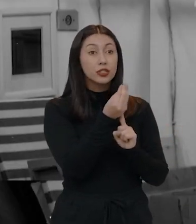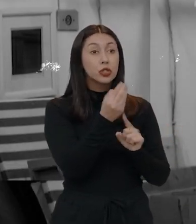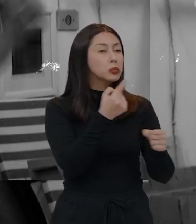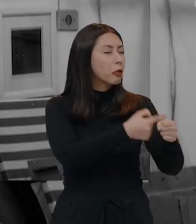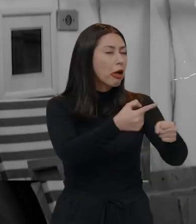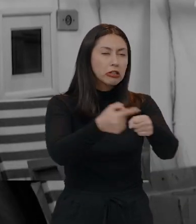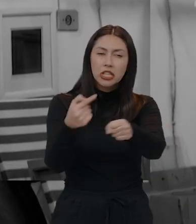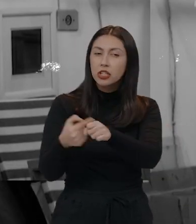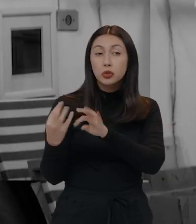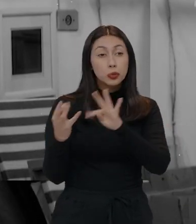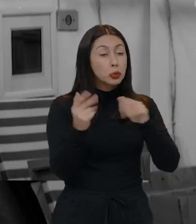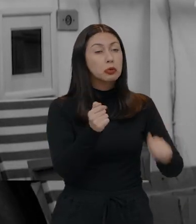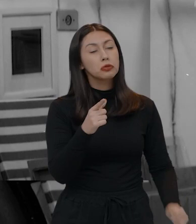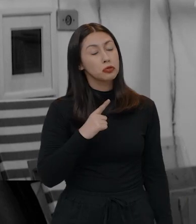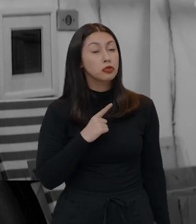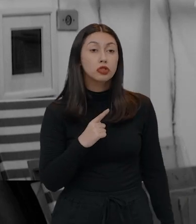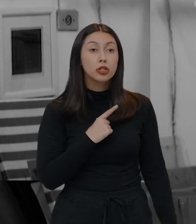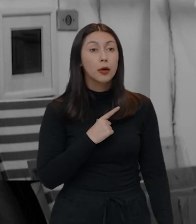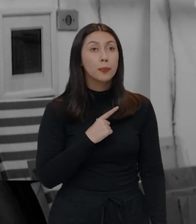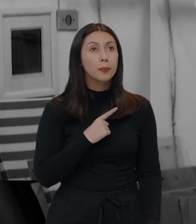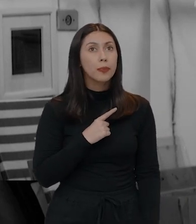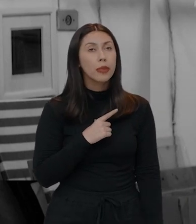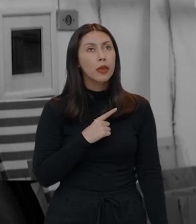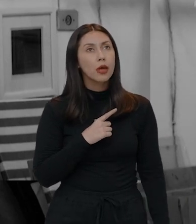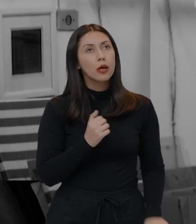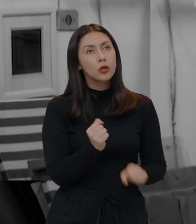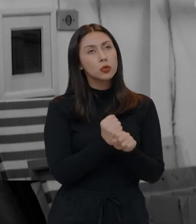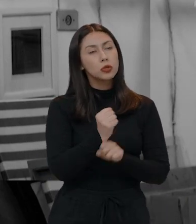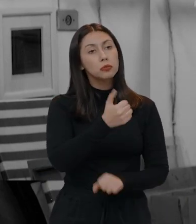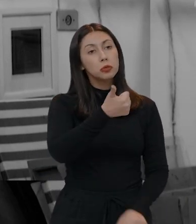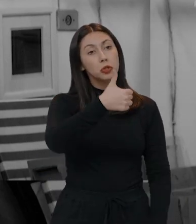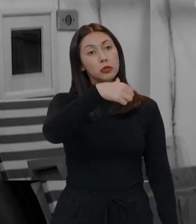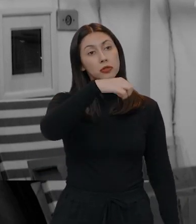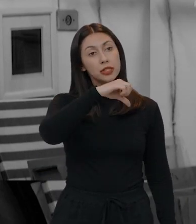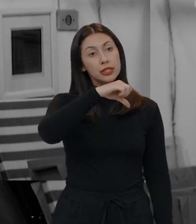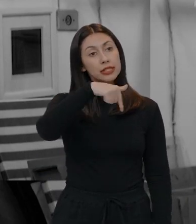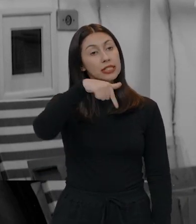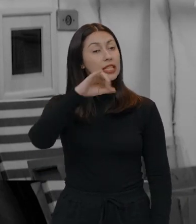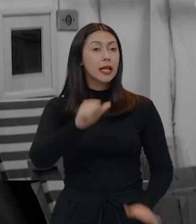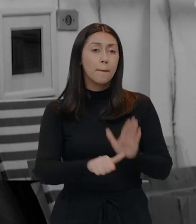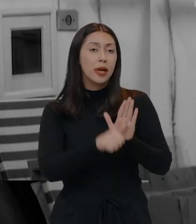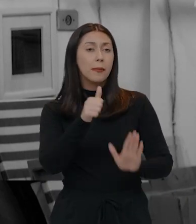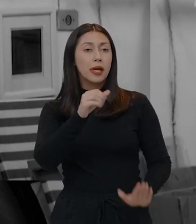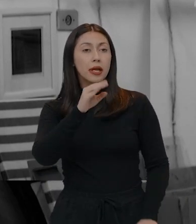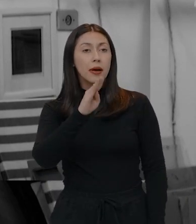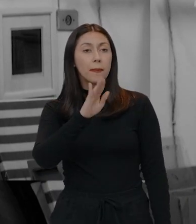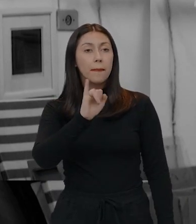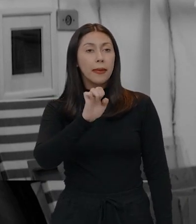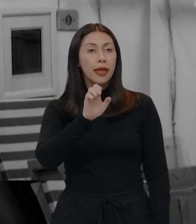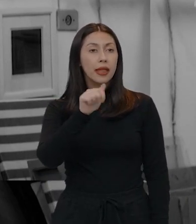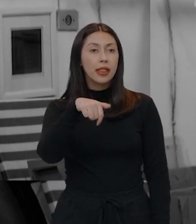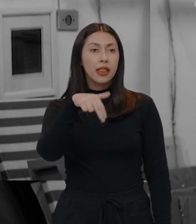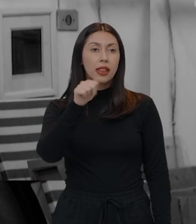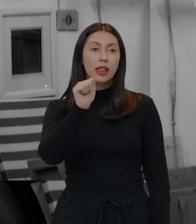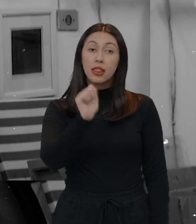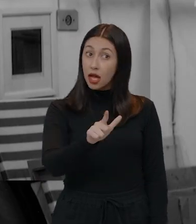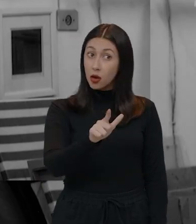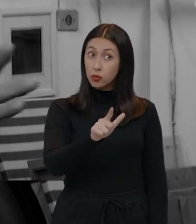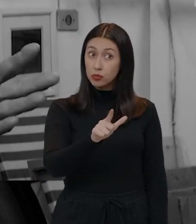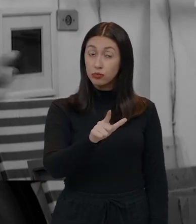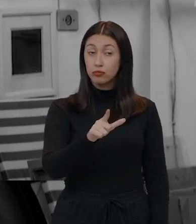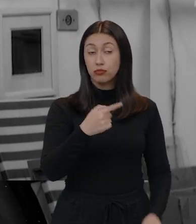todas as cidades tinham salão de arte. Em 70 foi a primeira Bienal de Salvador, uma